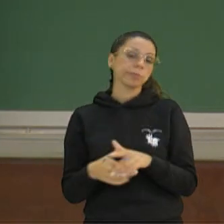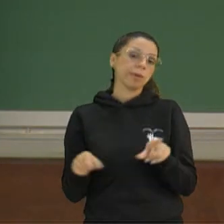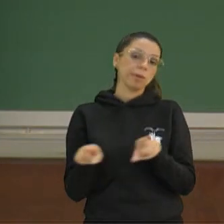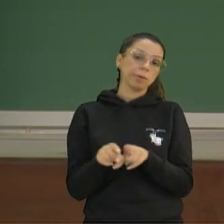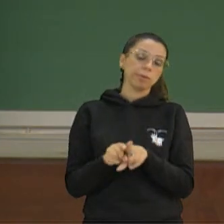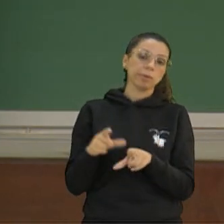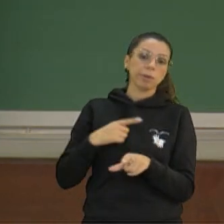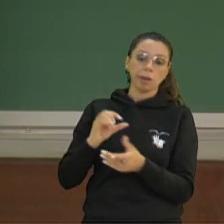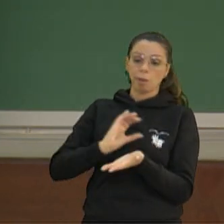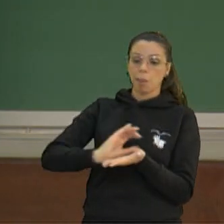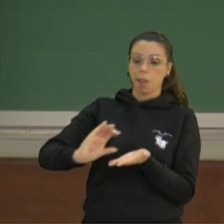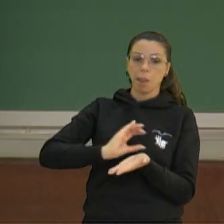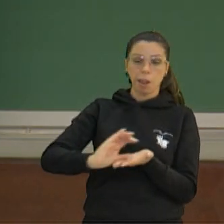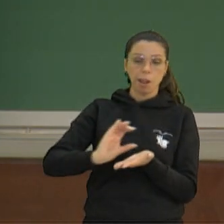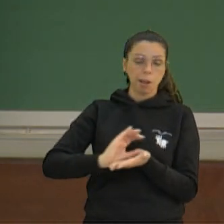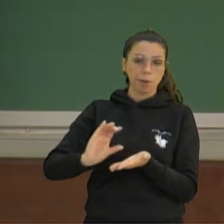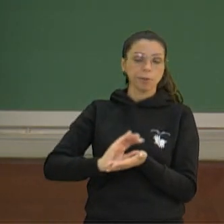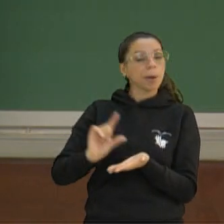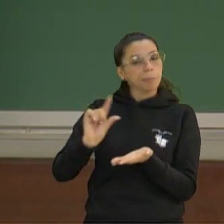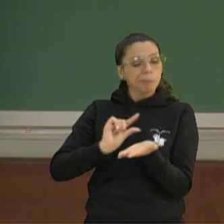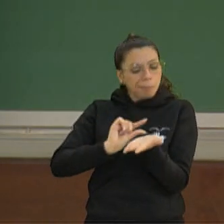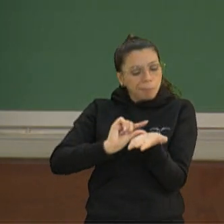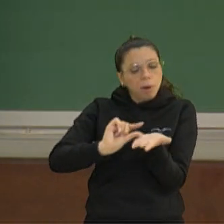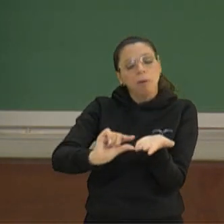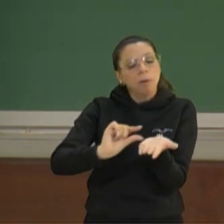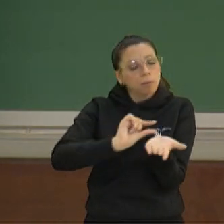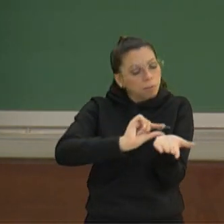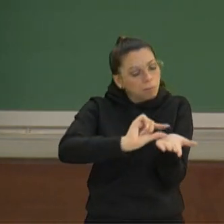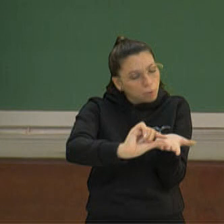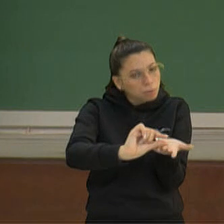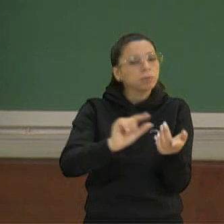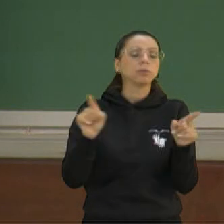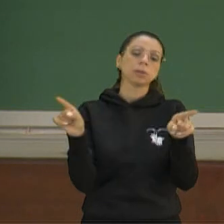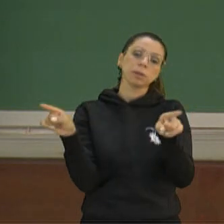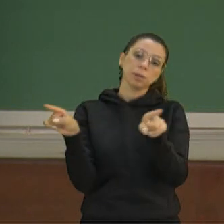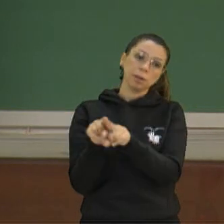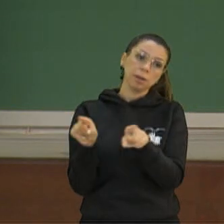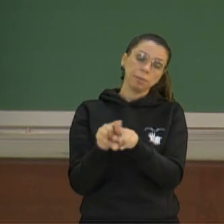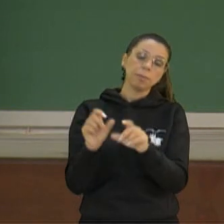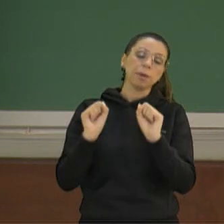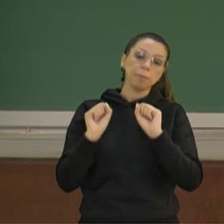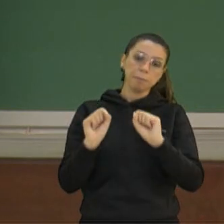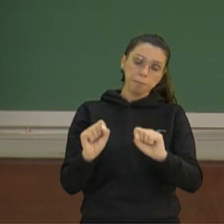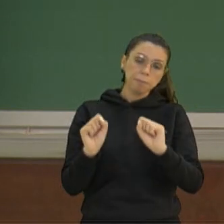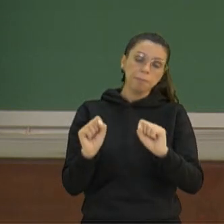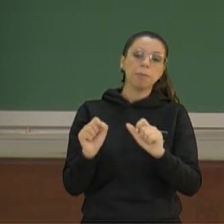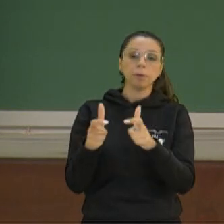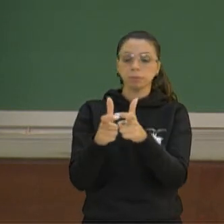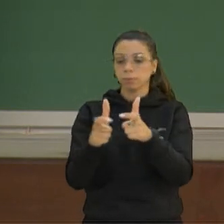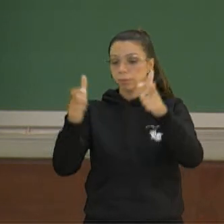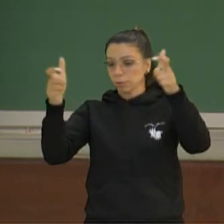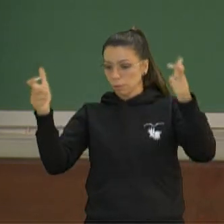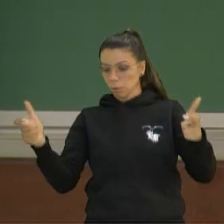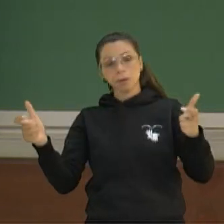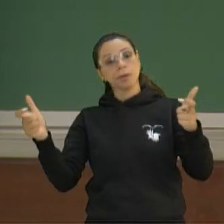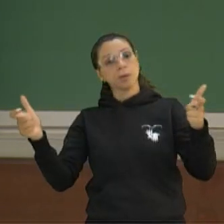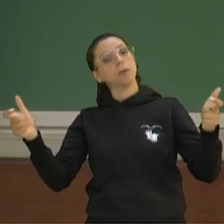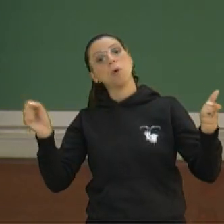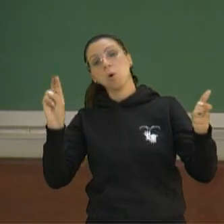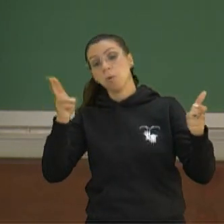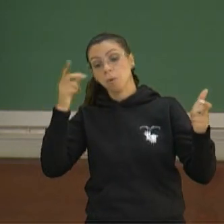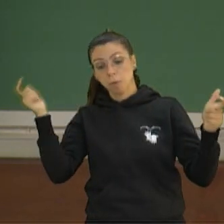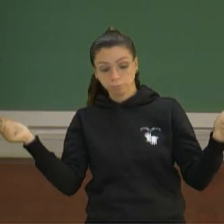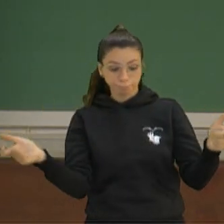grandes investimentos, podendo ser realizado tanto em grandes latifúndios quanto em pequenas